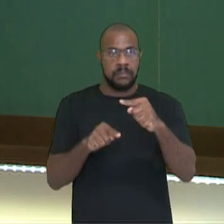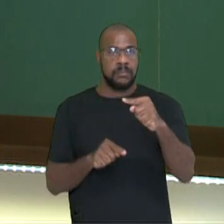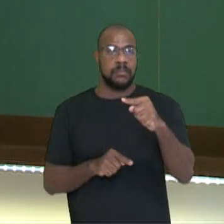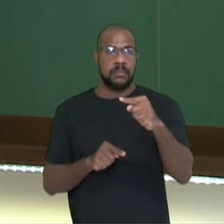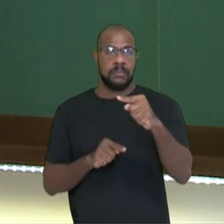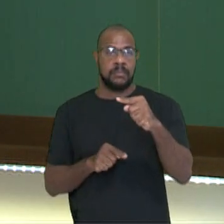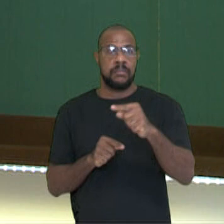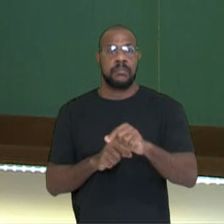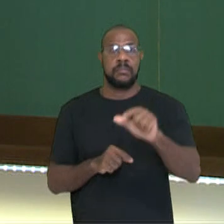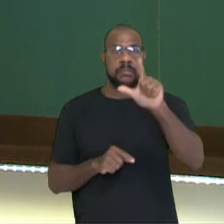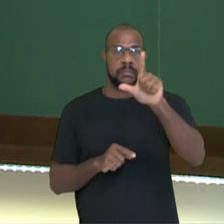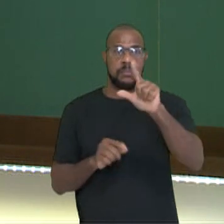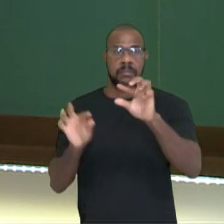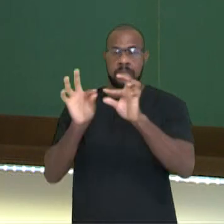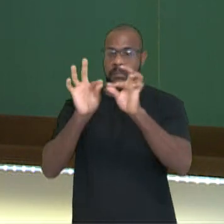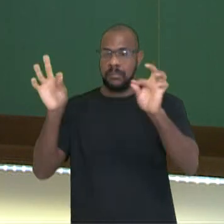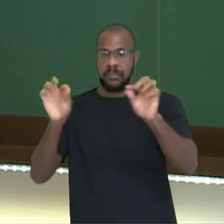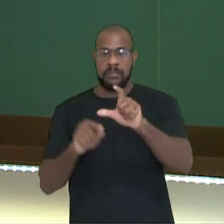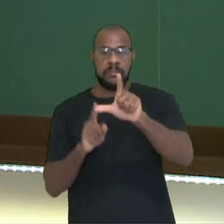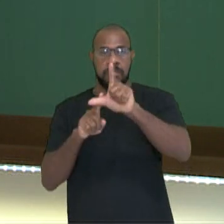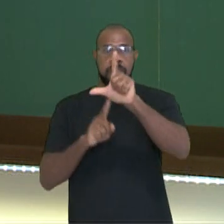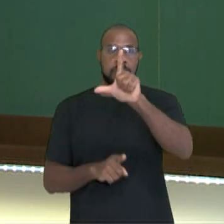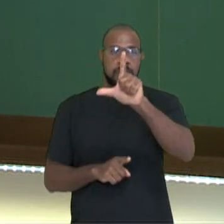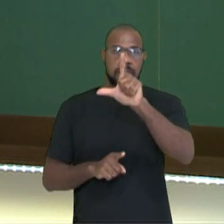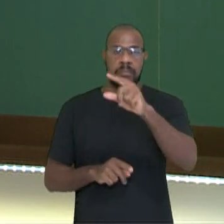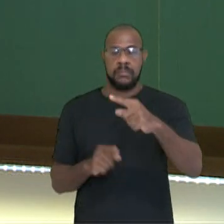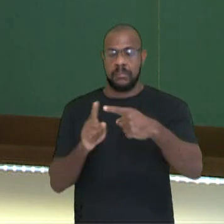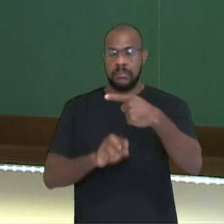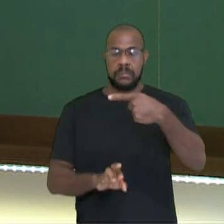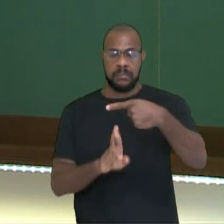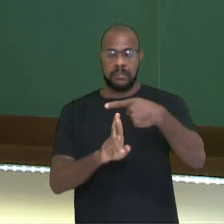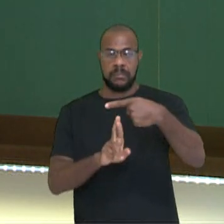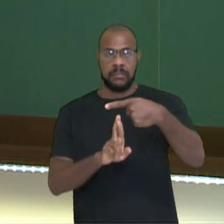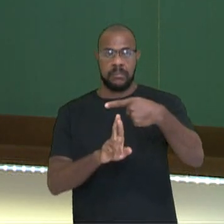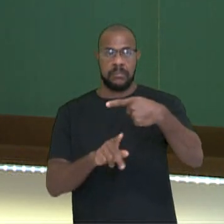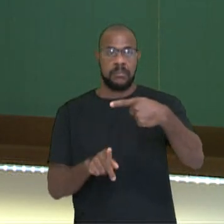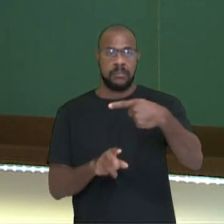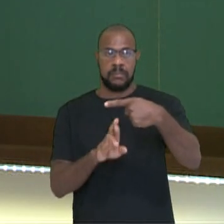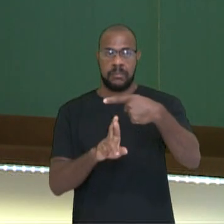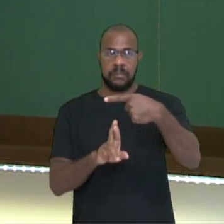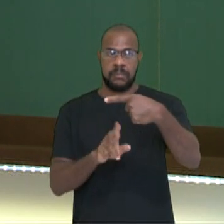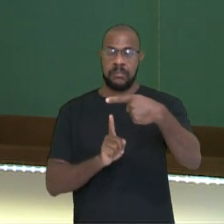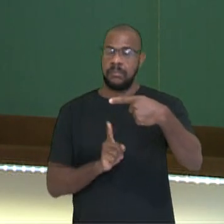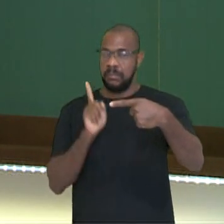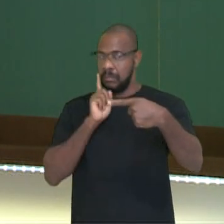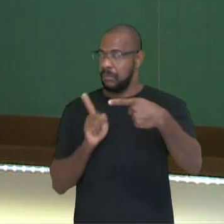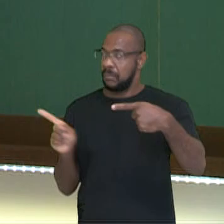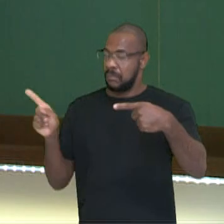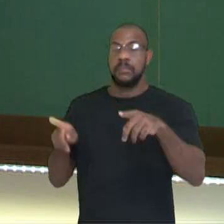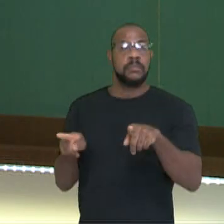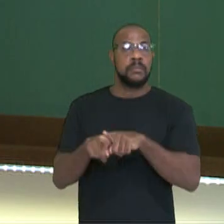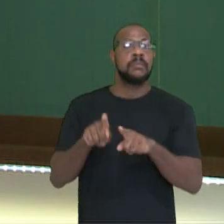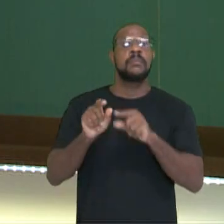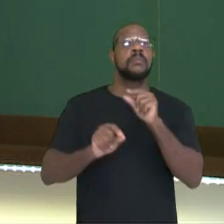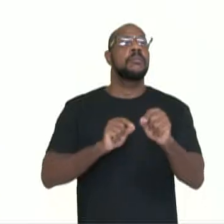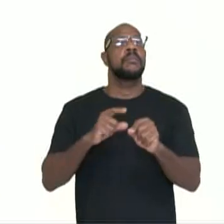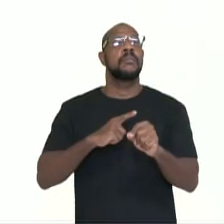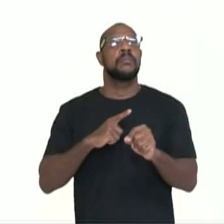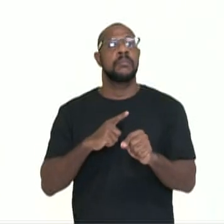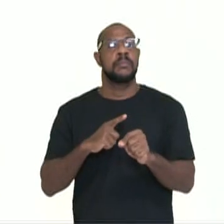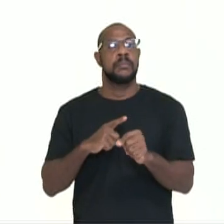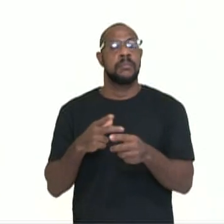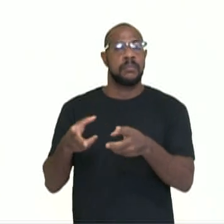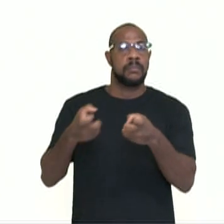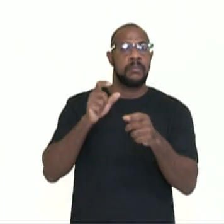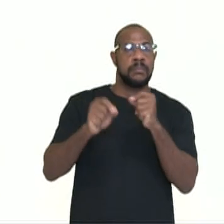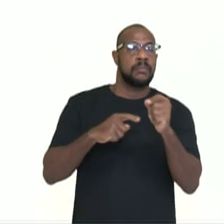comprimento desse arco, tá aqui indicado, pelo raio da circunferência. E também ela é obtida